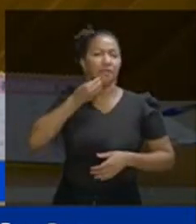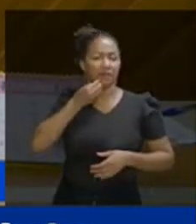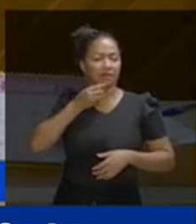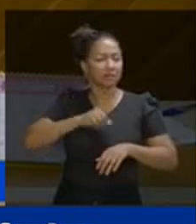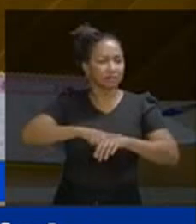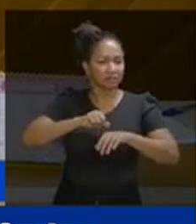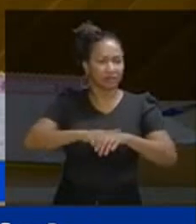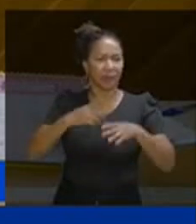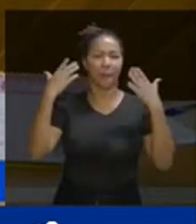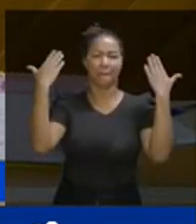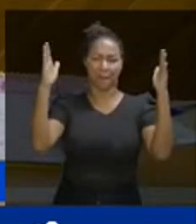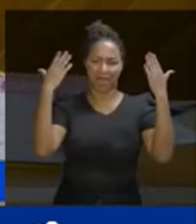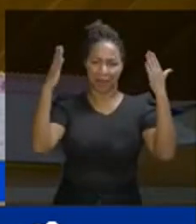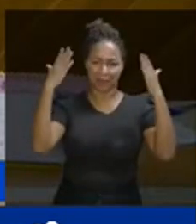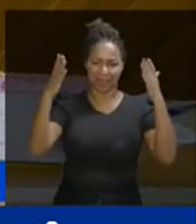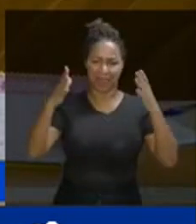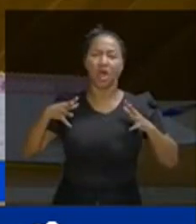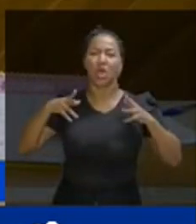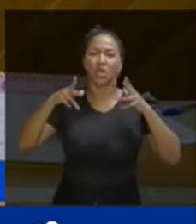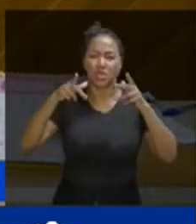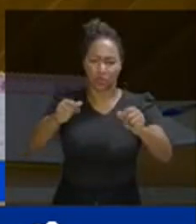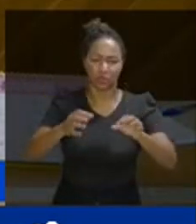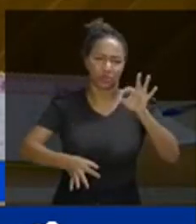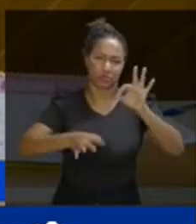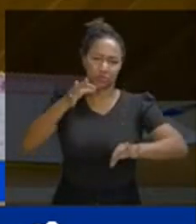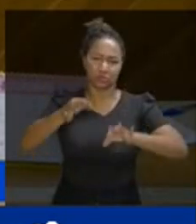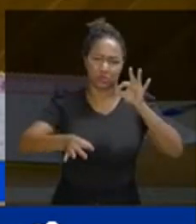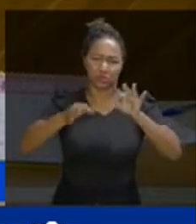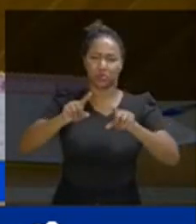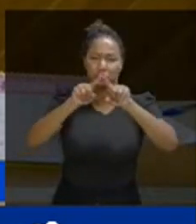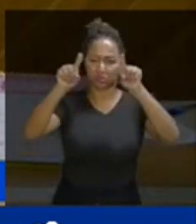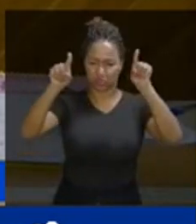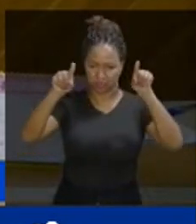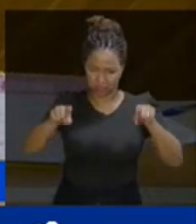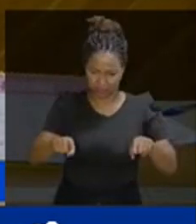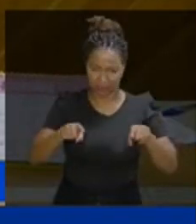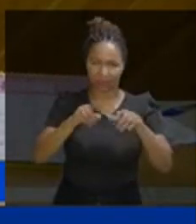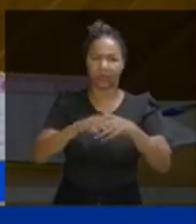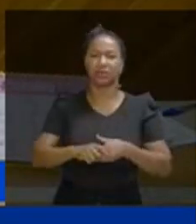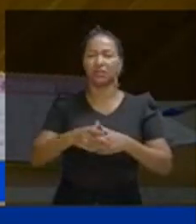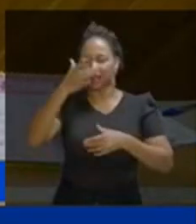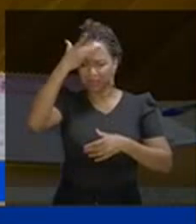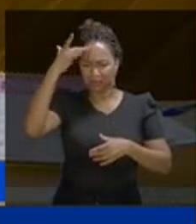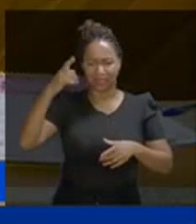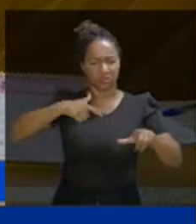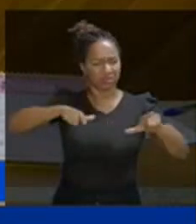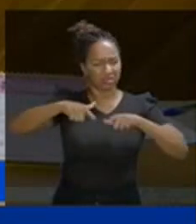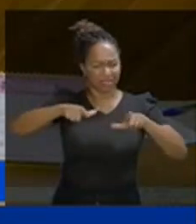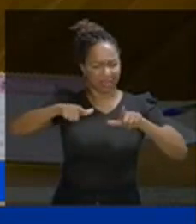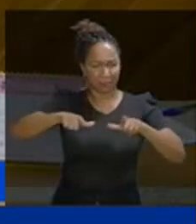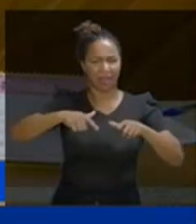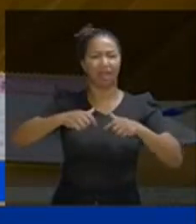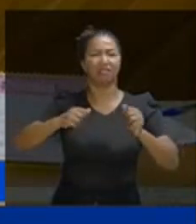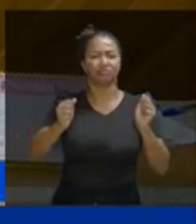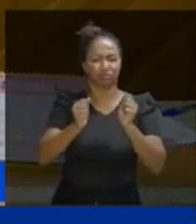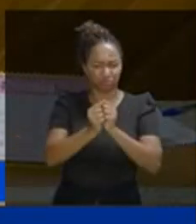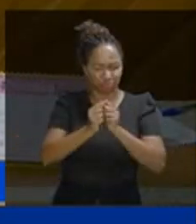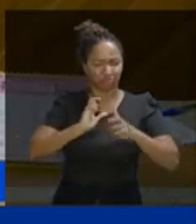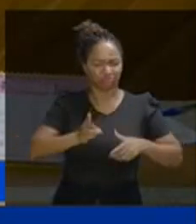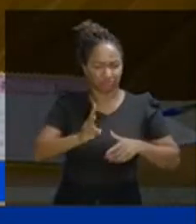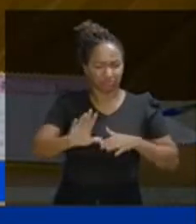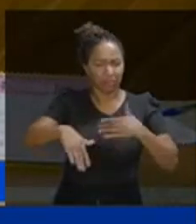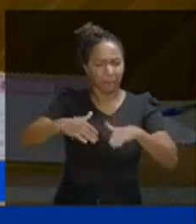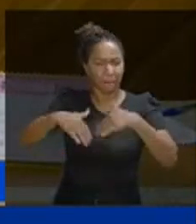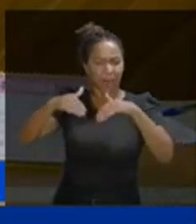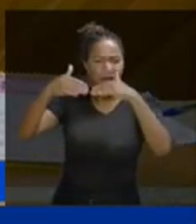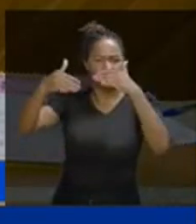para parabenizar todos os magistrados, servidores e colaboradores que têm trabalhado incansavelmente para